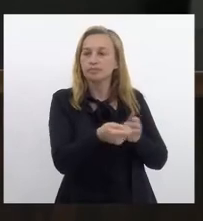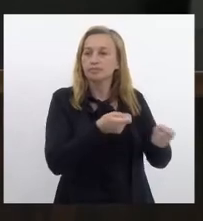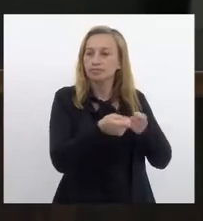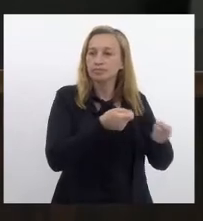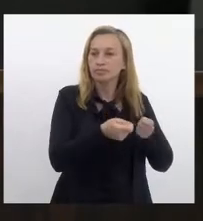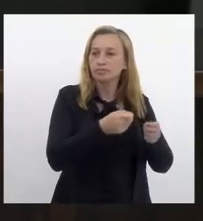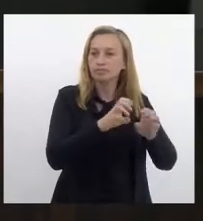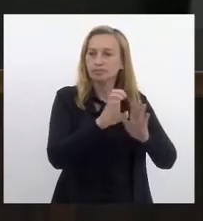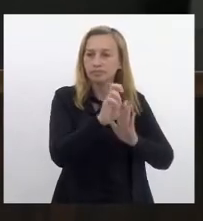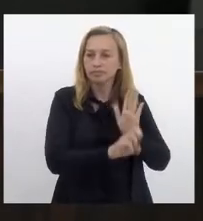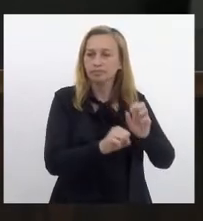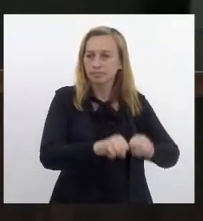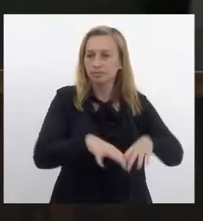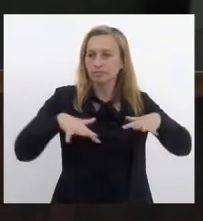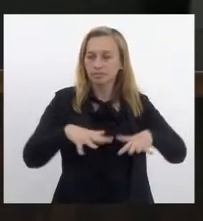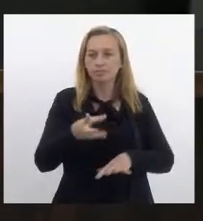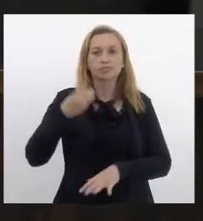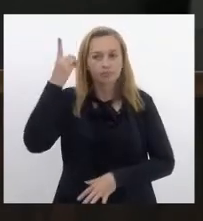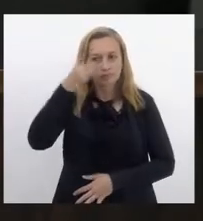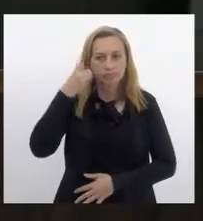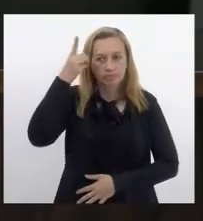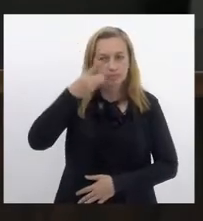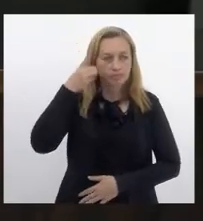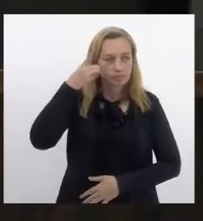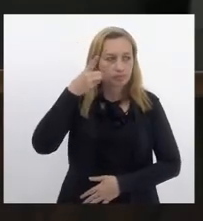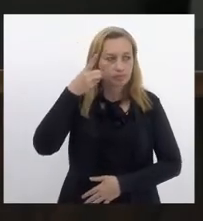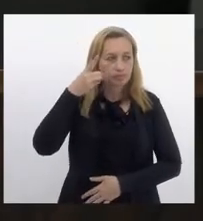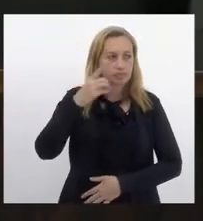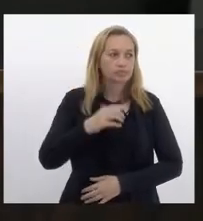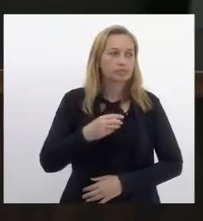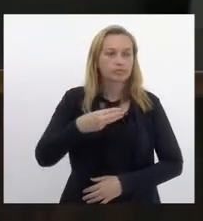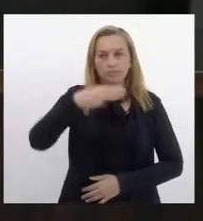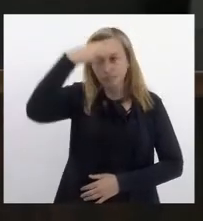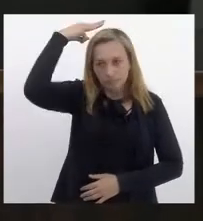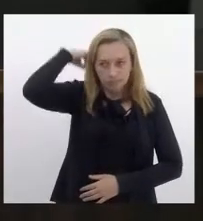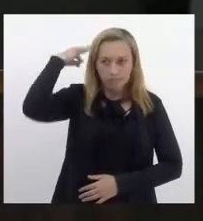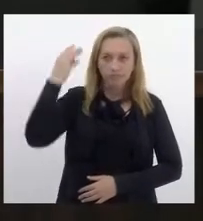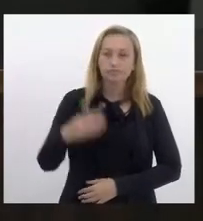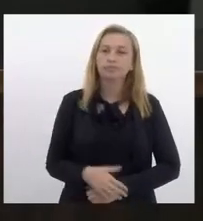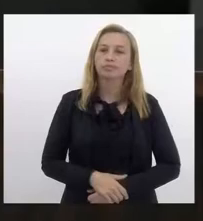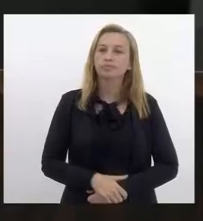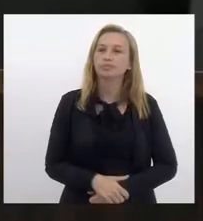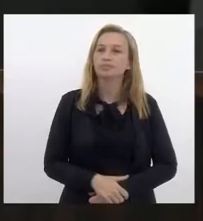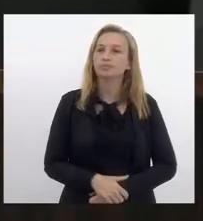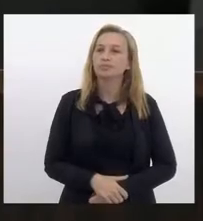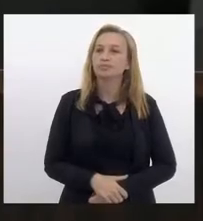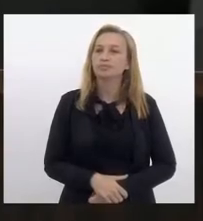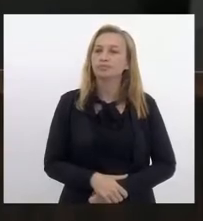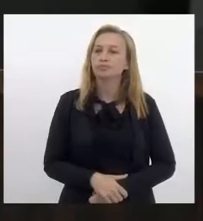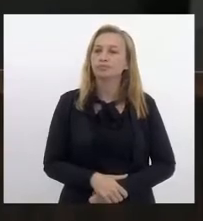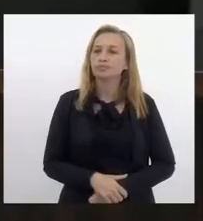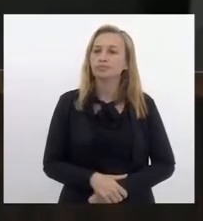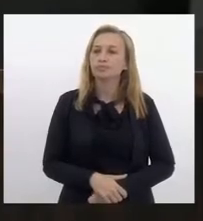das Emendas de Plenário. Para emitir parecer, deputado Márcio Pacheco.